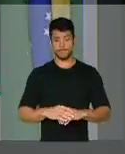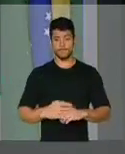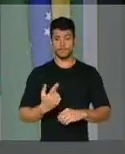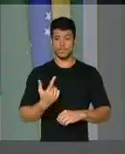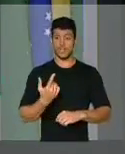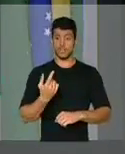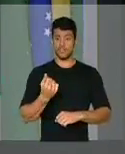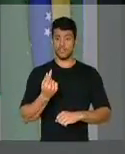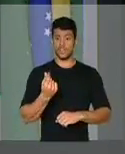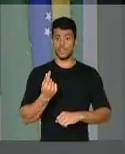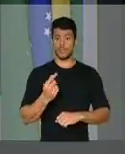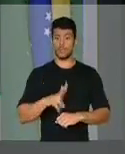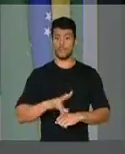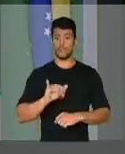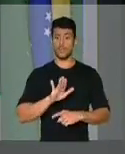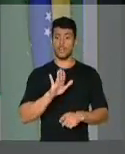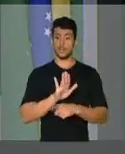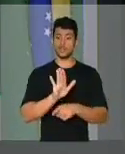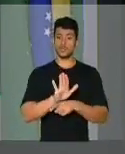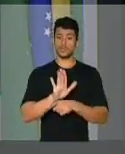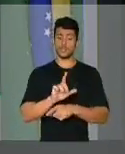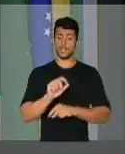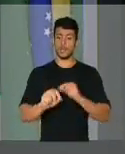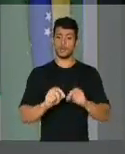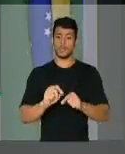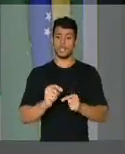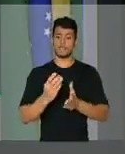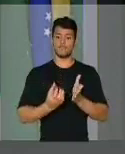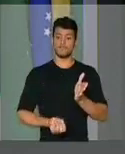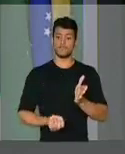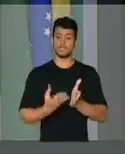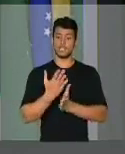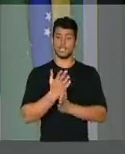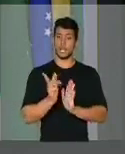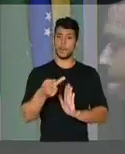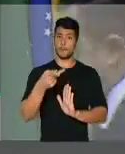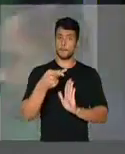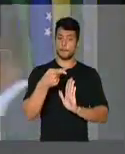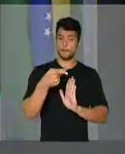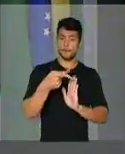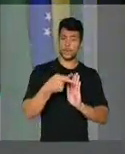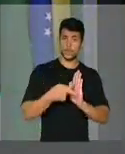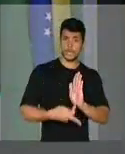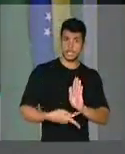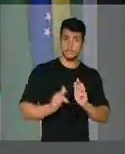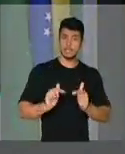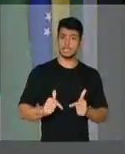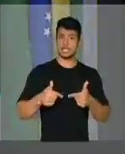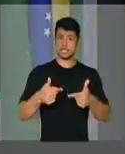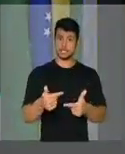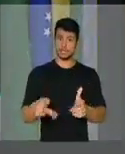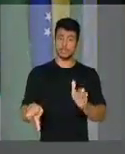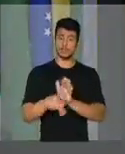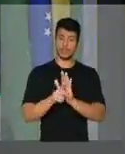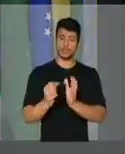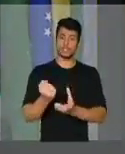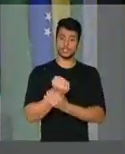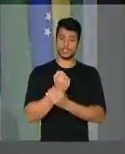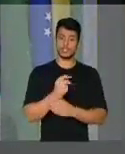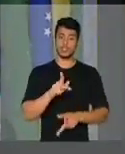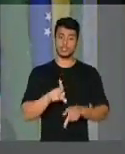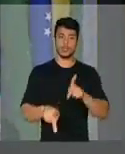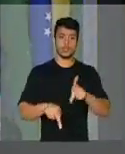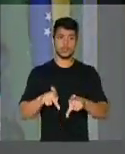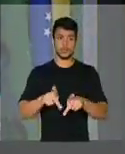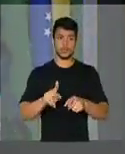verbas vão facilitar a execução de programas ou ações de segurança pública e